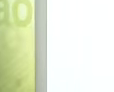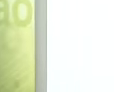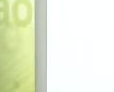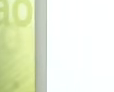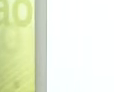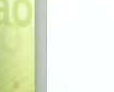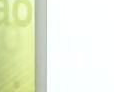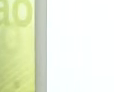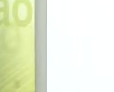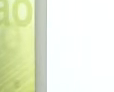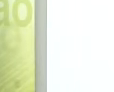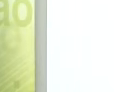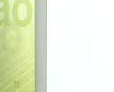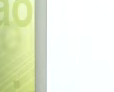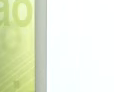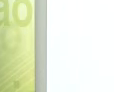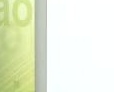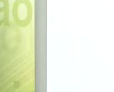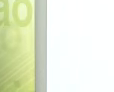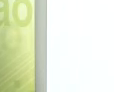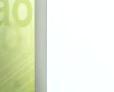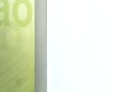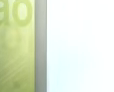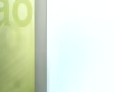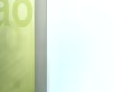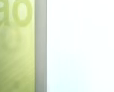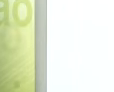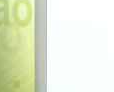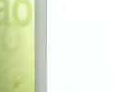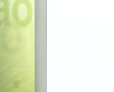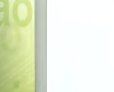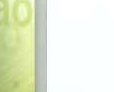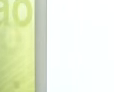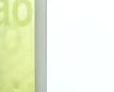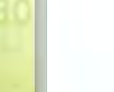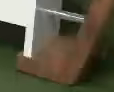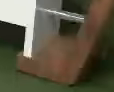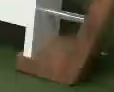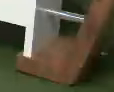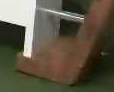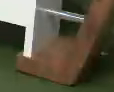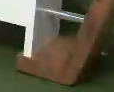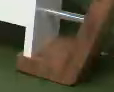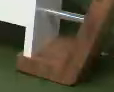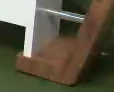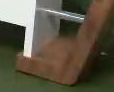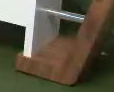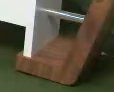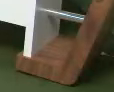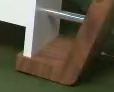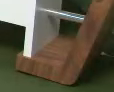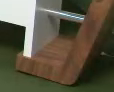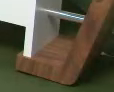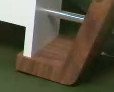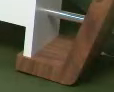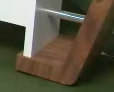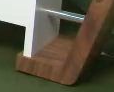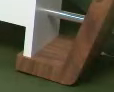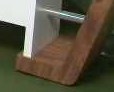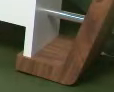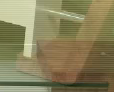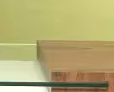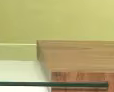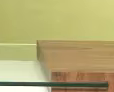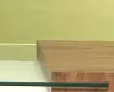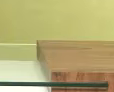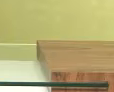por acaso, possam ter sido ultrapassadas. Professor Marcelo, vamos trabalhar nessas questões agora. Vamos lá.